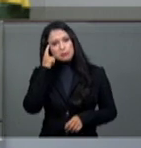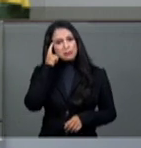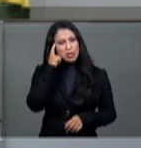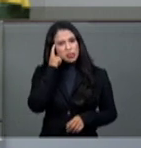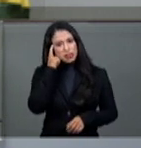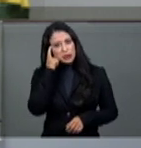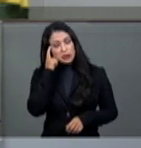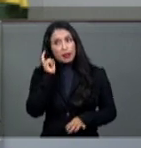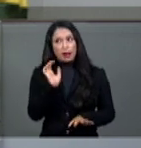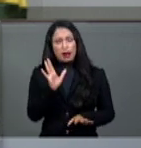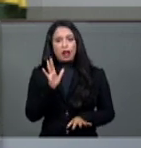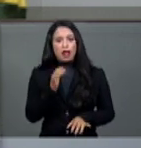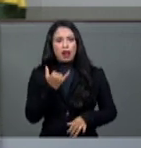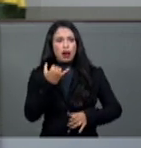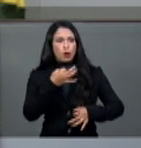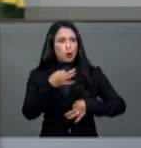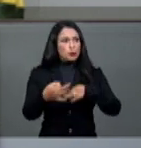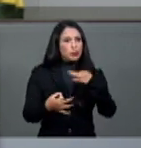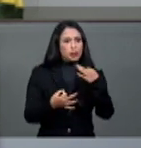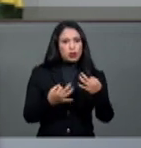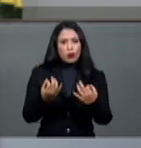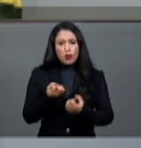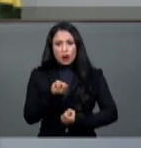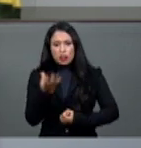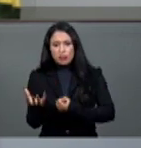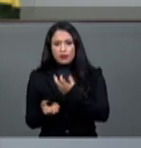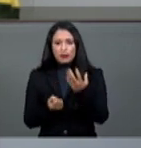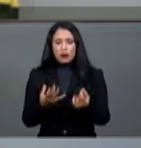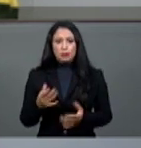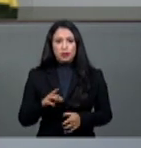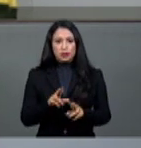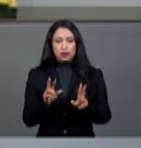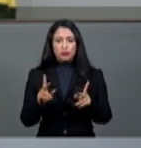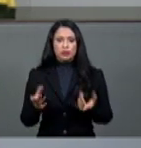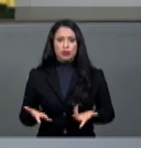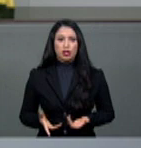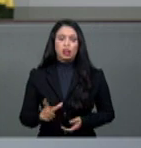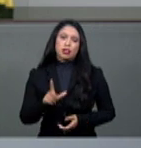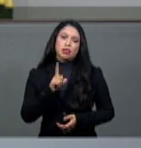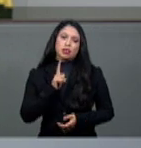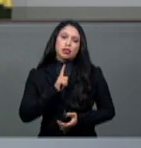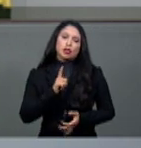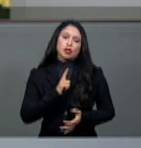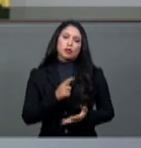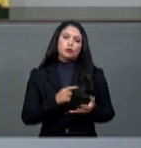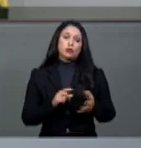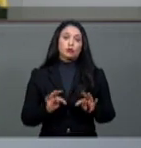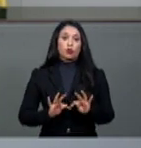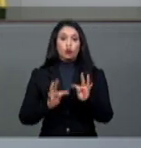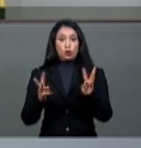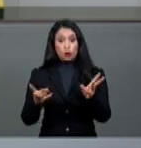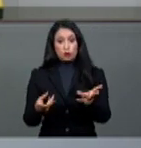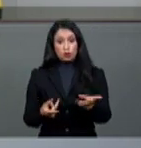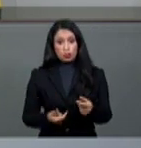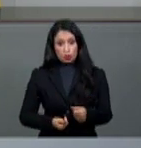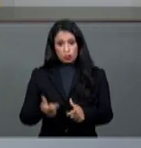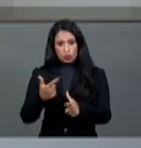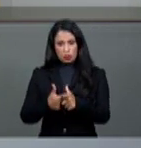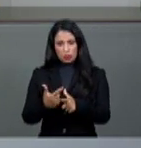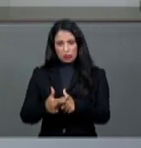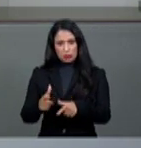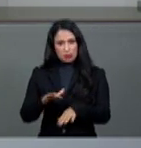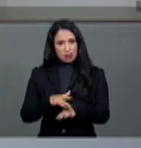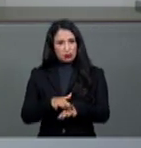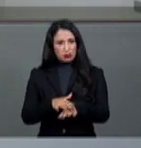troca mesmo de ideias informações e eu acho que nós temos todas as doenças que o Brasil ainda não